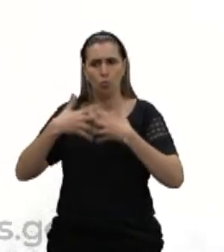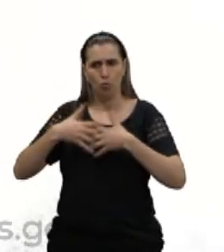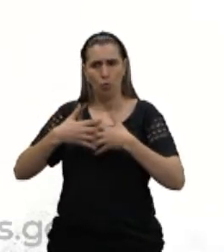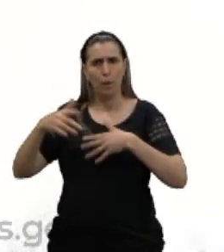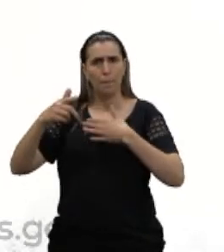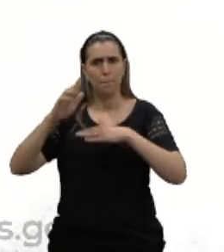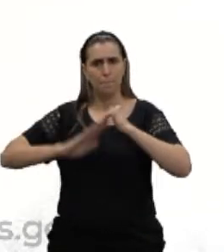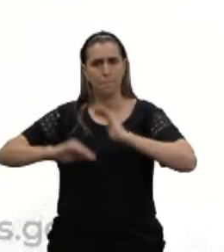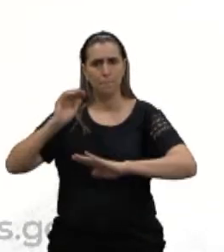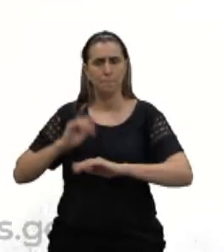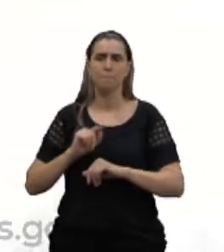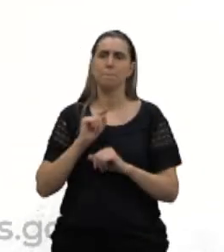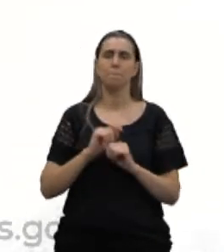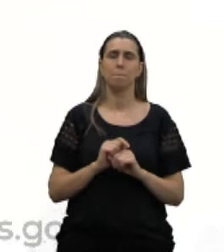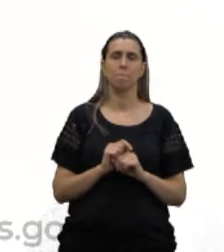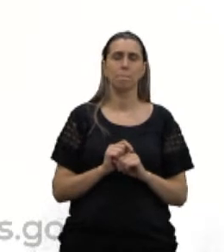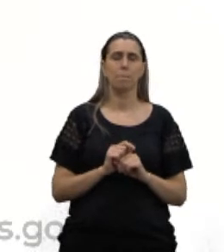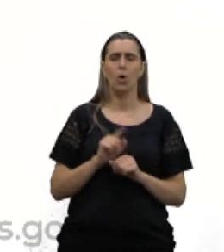em prática...